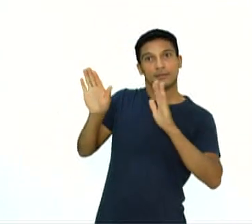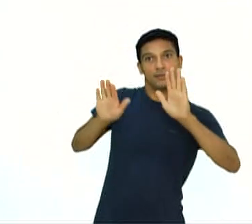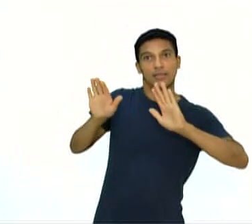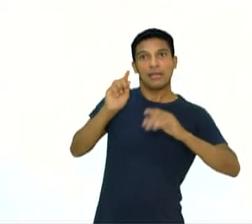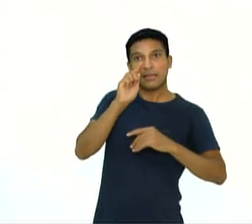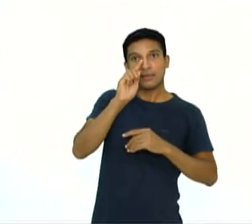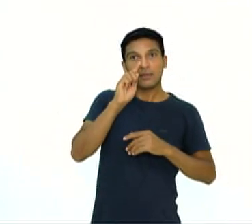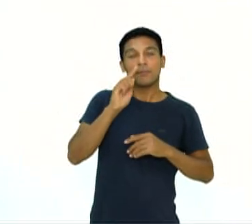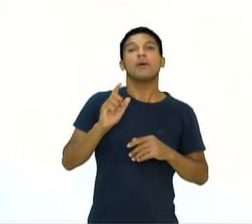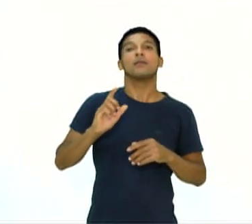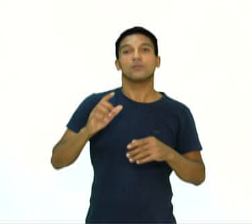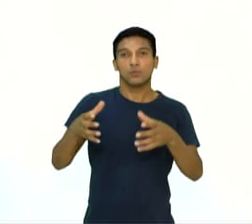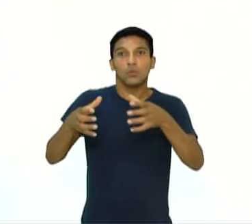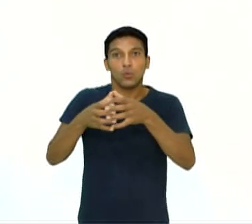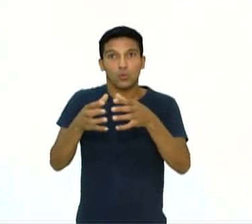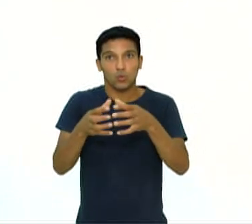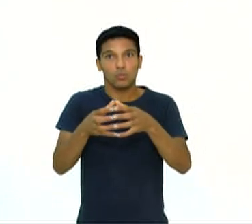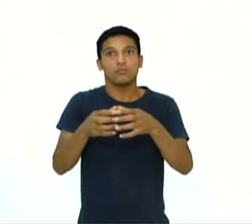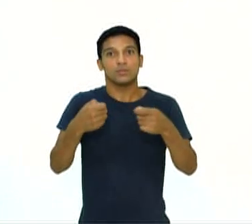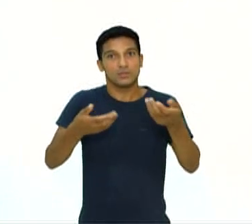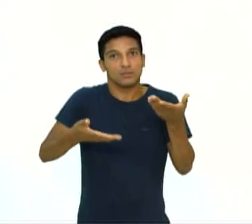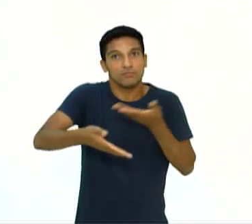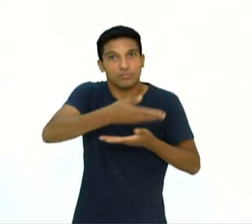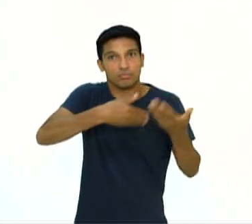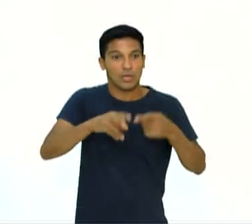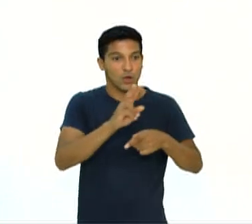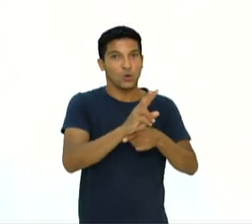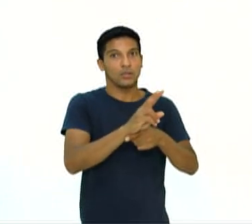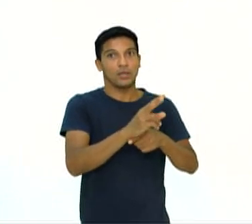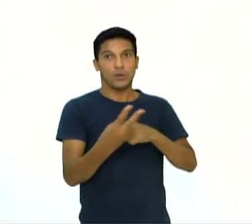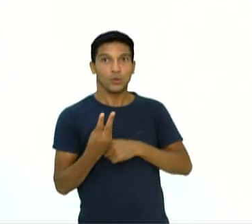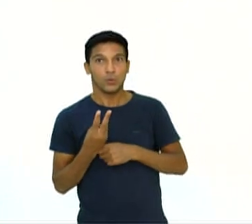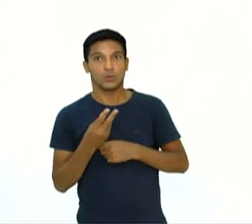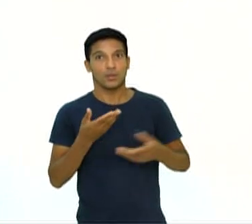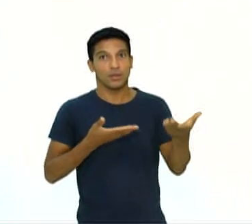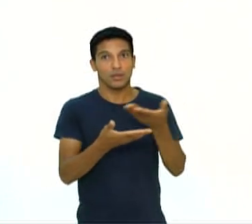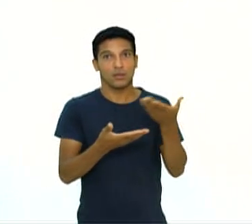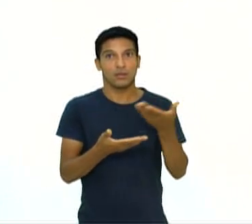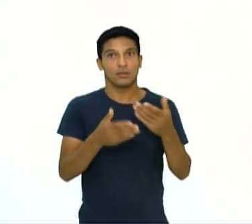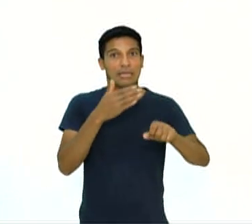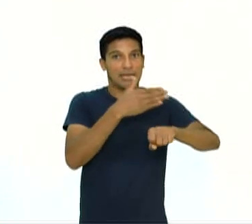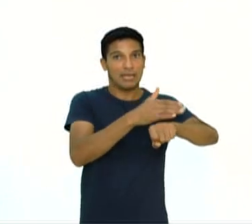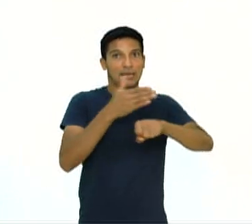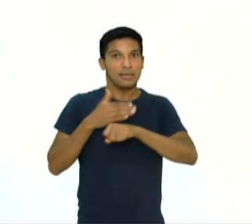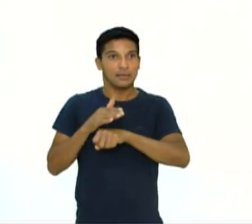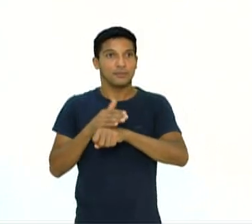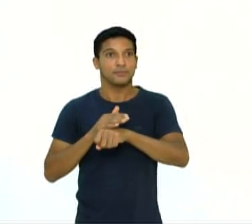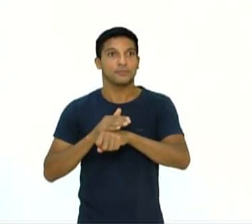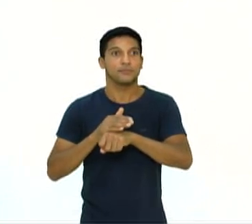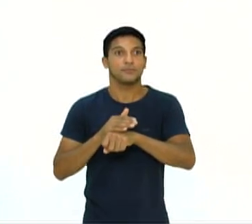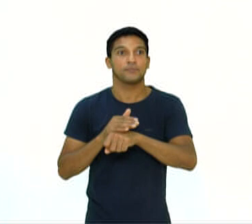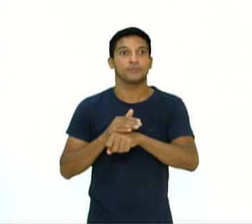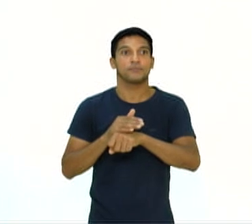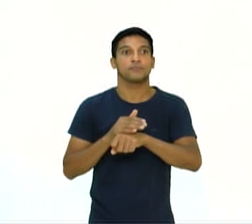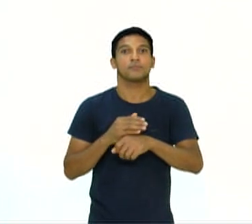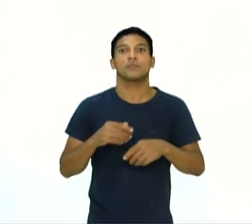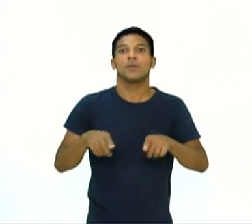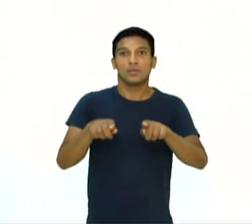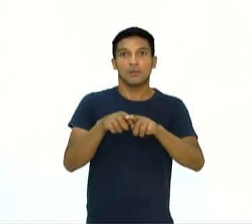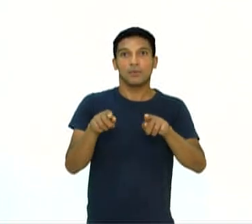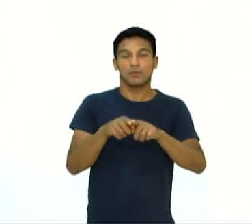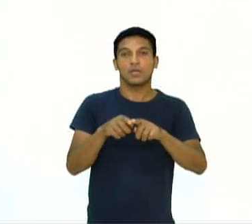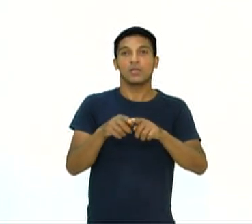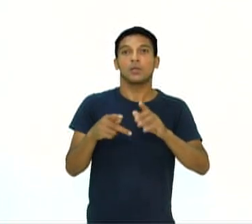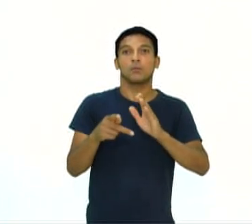sempre ajudando o outro e cuidando do outro durante a atividade. Aprimoram as capacidades